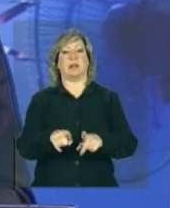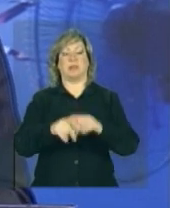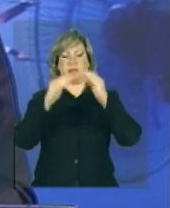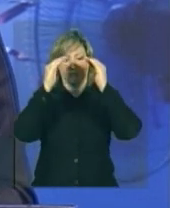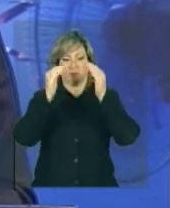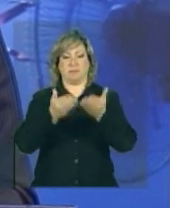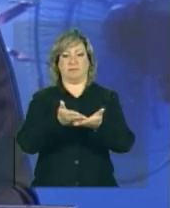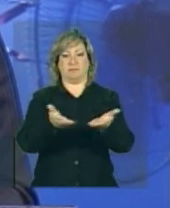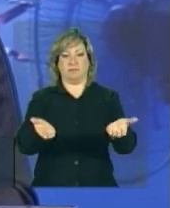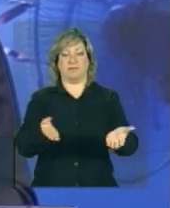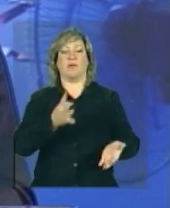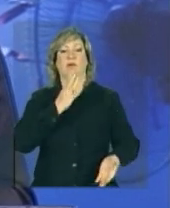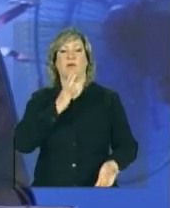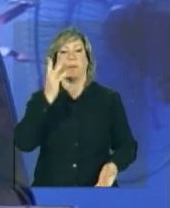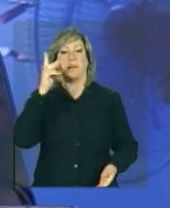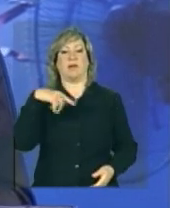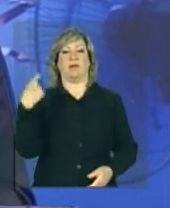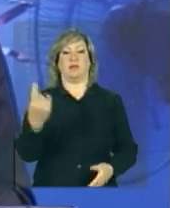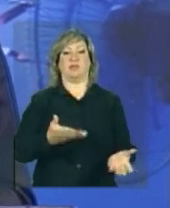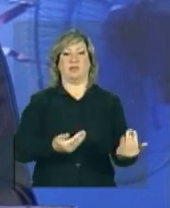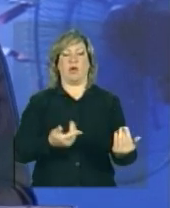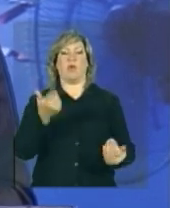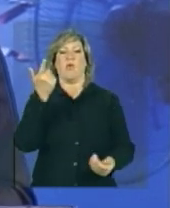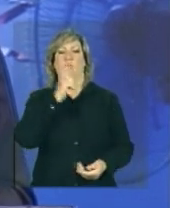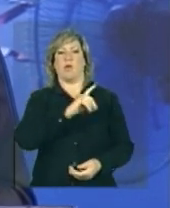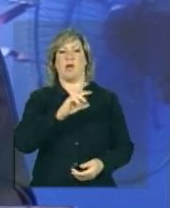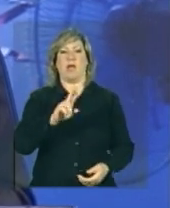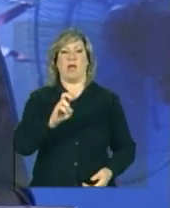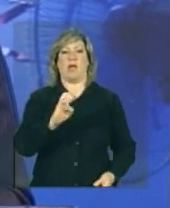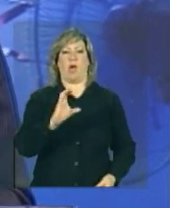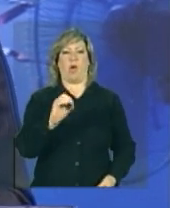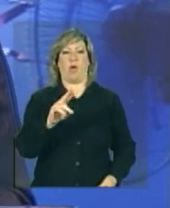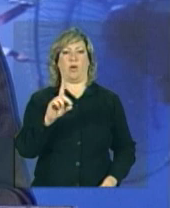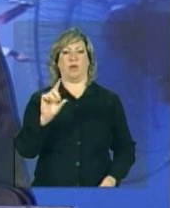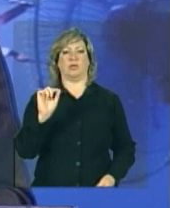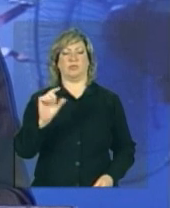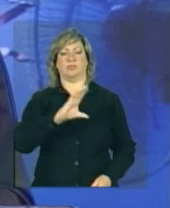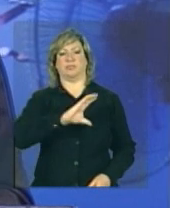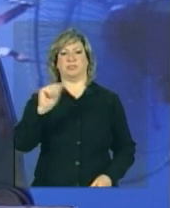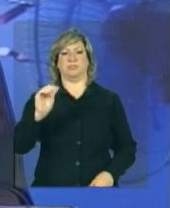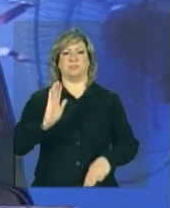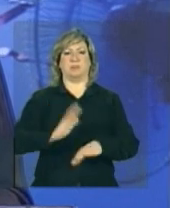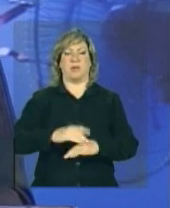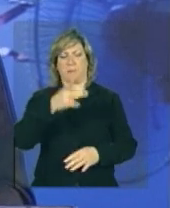pelos jovens, batendo recorde de inscrições nesta edição.